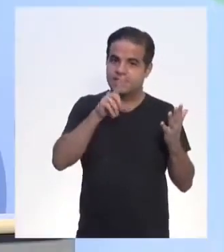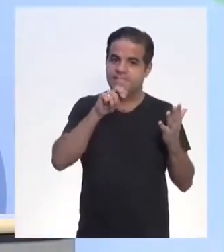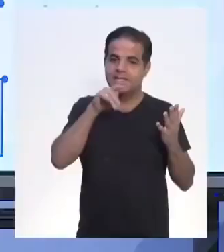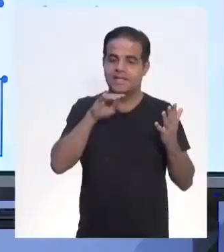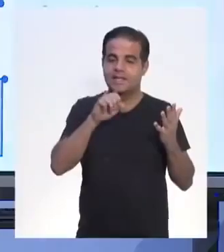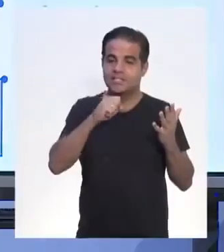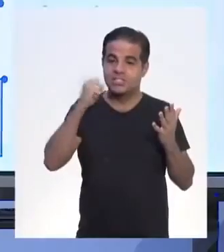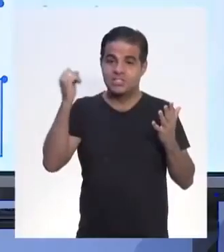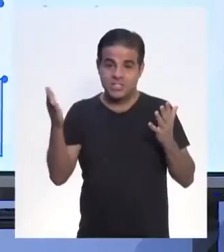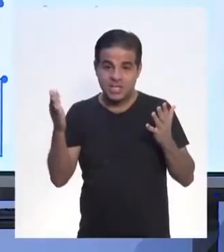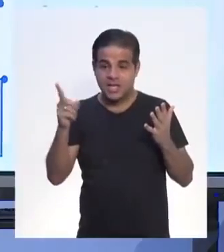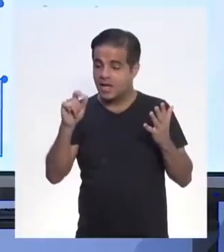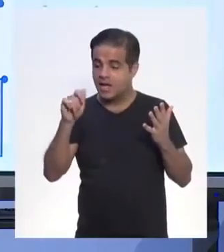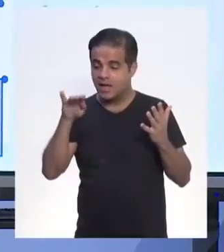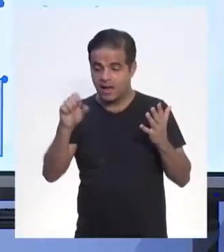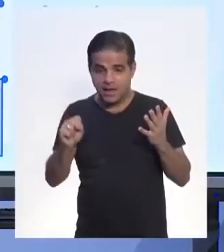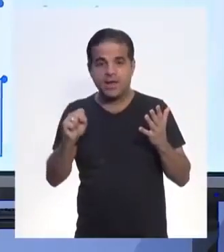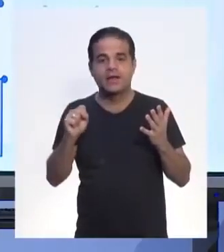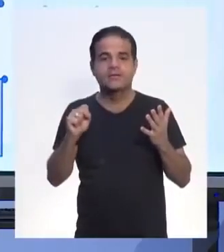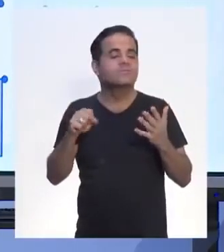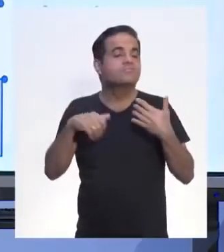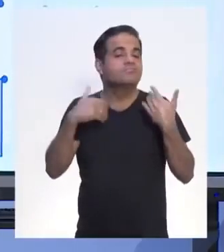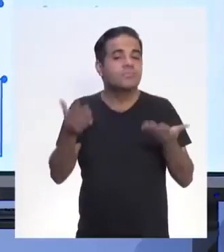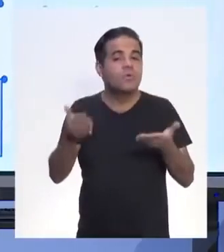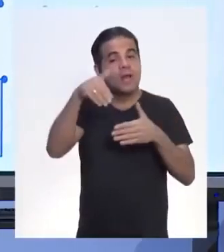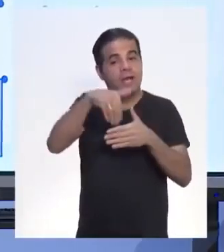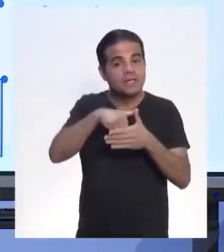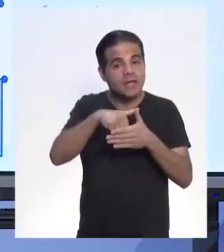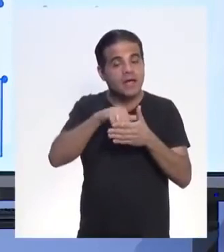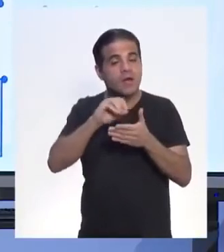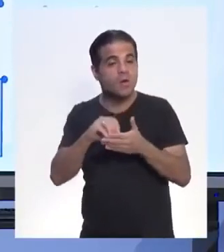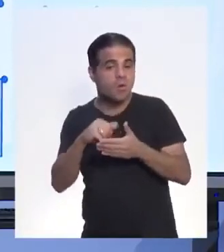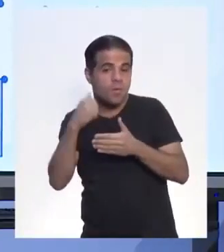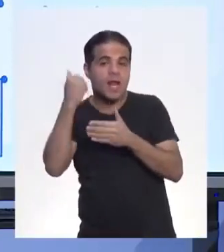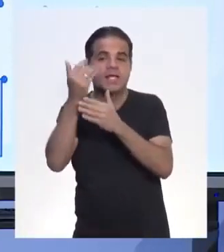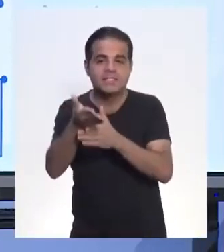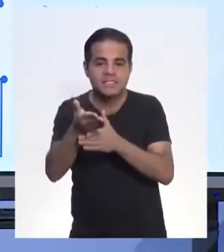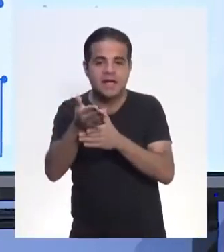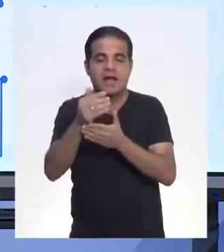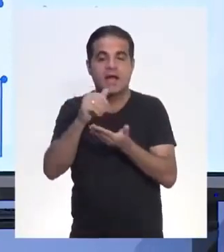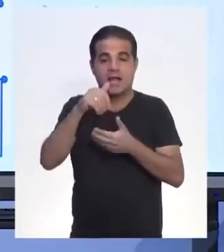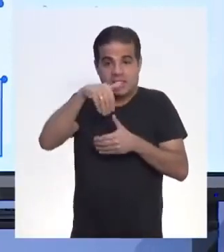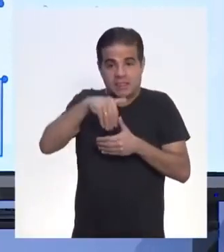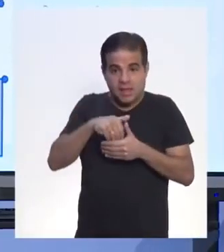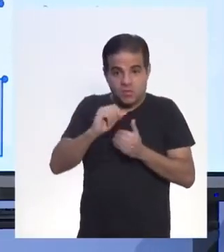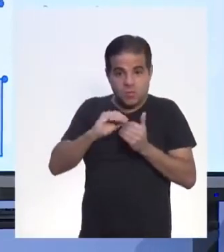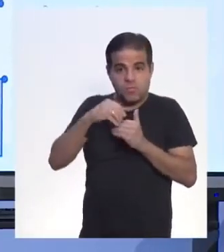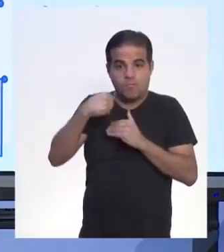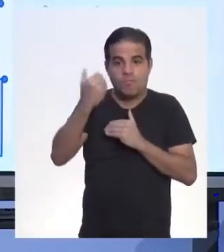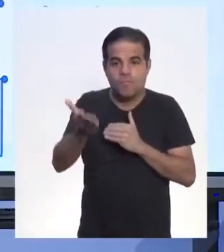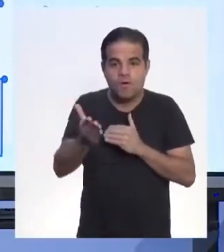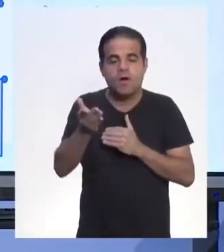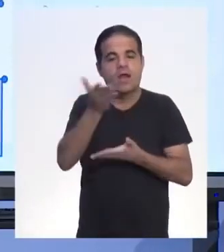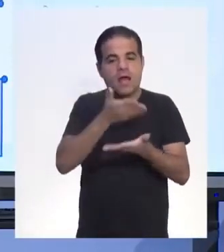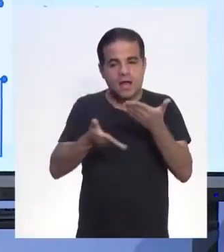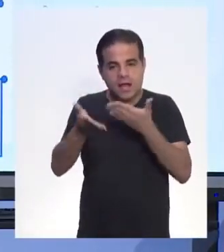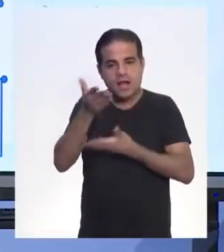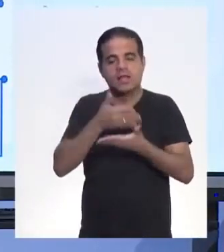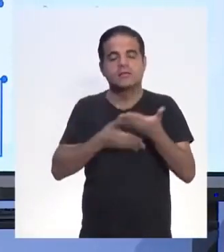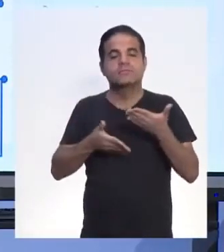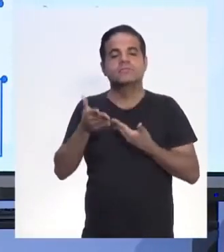Isso mesmo. Então, seria essa a ideia. Ou ela é interno, ou ela é externo, né? Seria essa